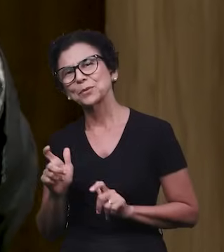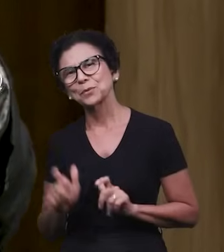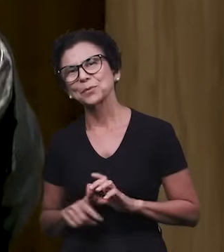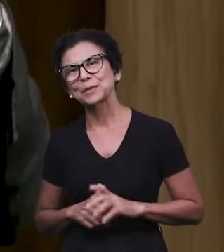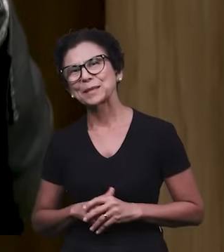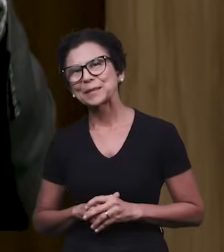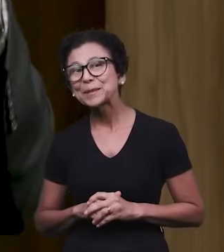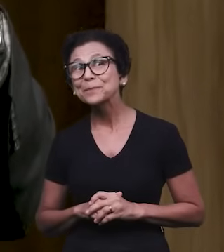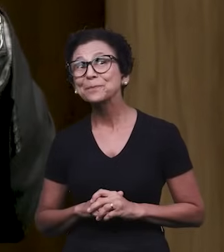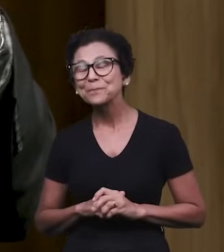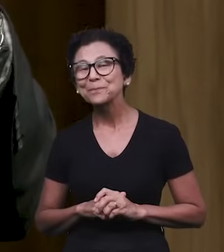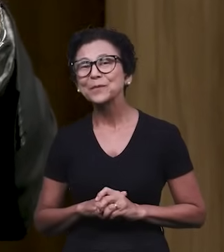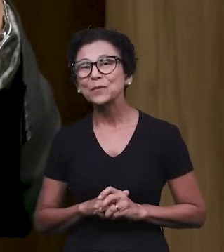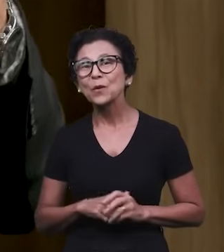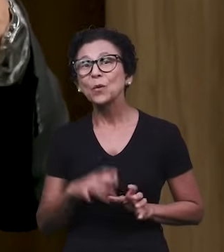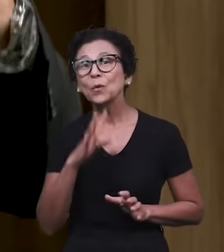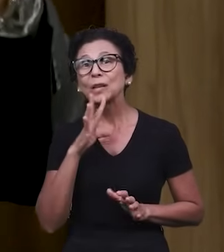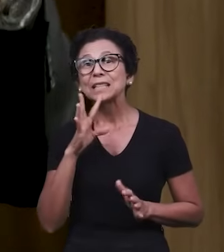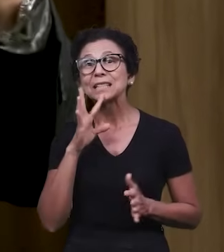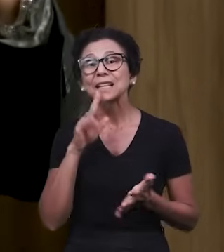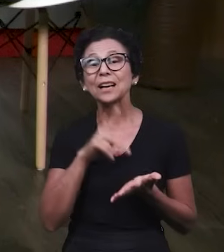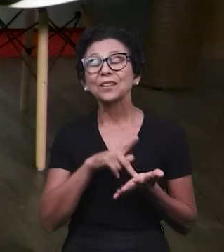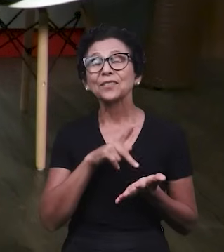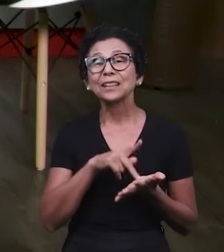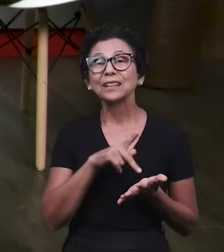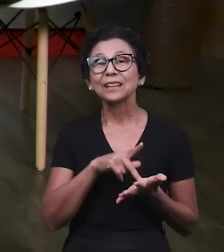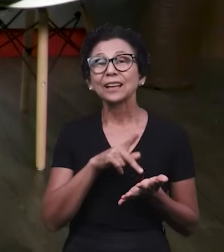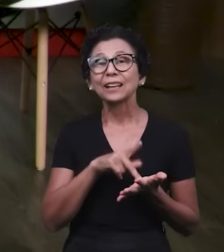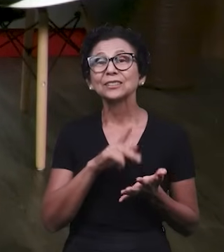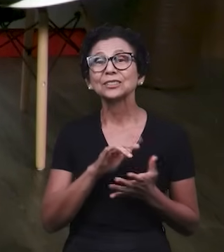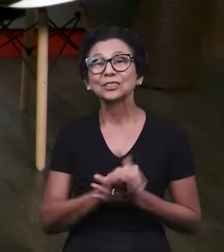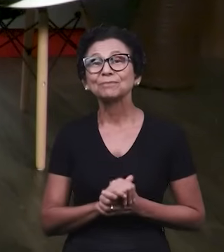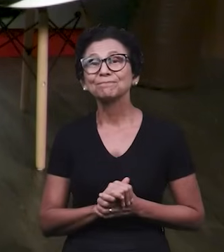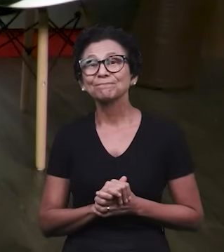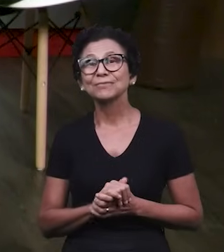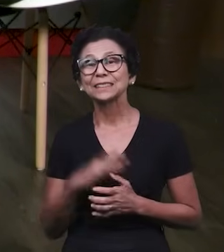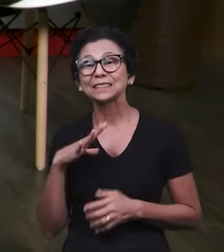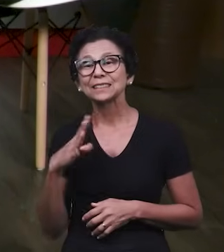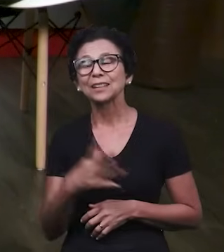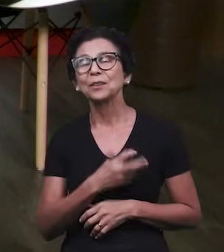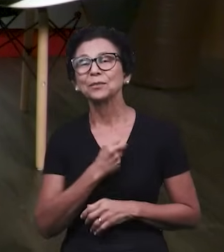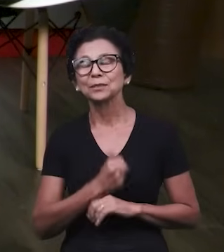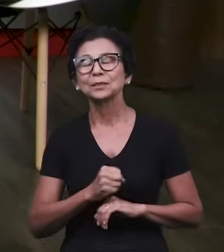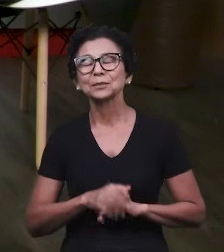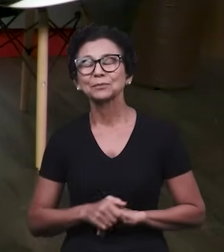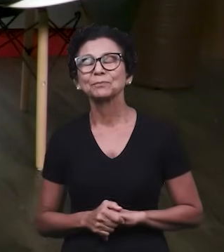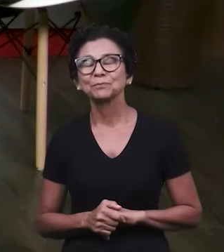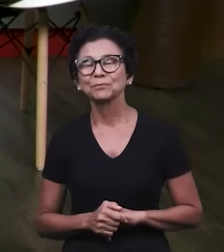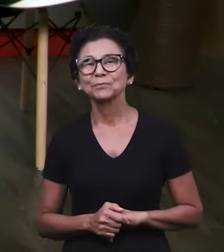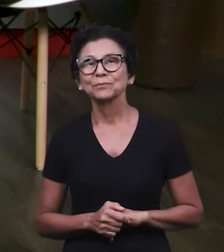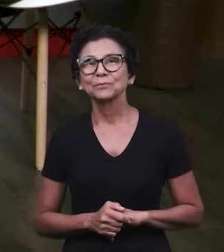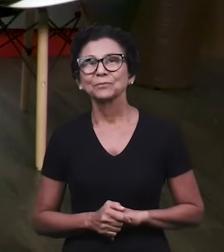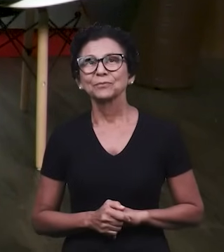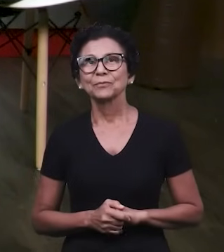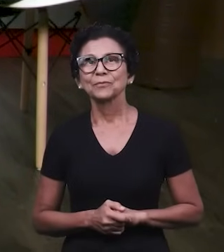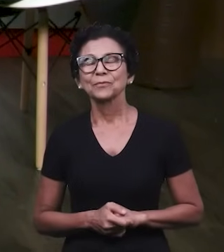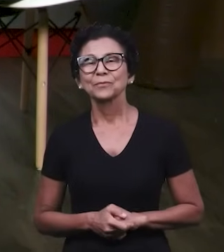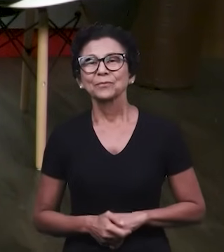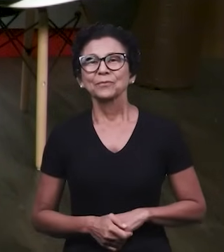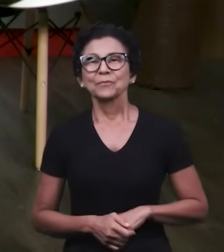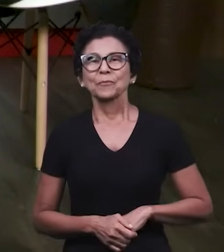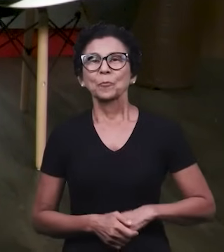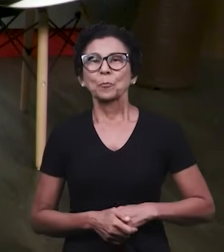ser alcançados pelo toque da trombeta. Louvado seja o nome do Senhor. Vão ouvir esse